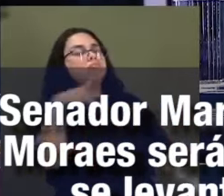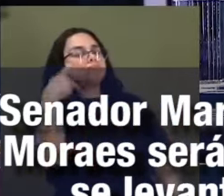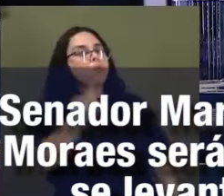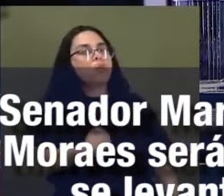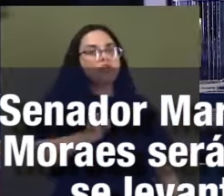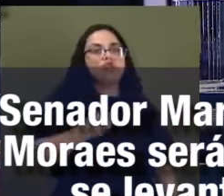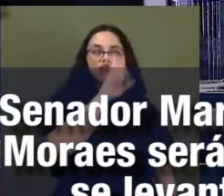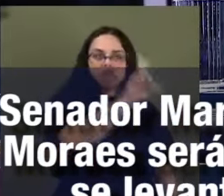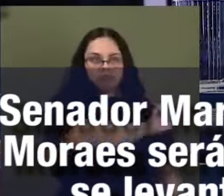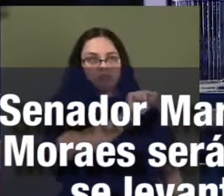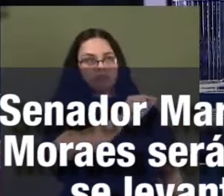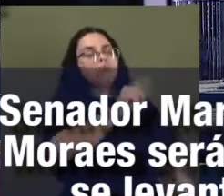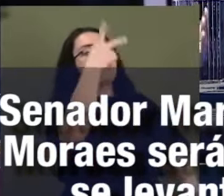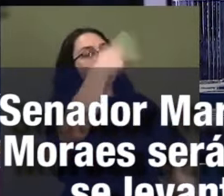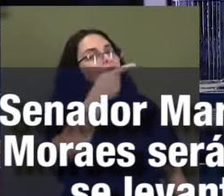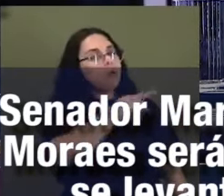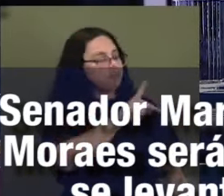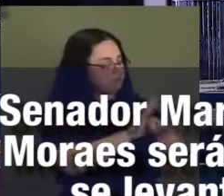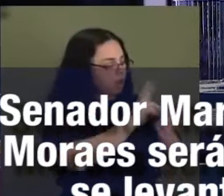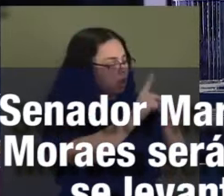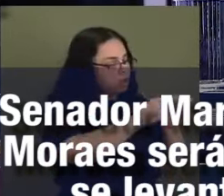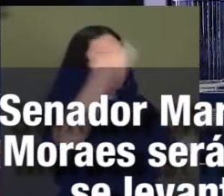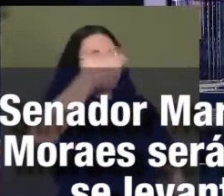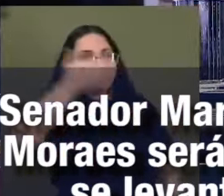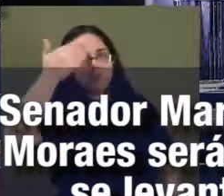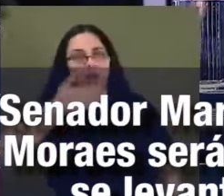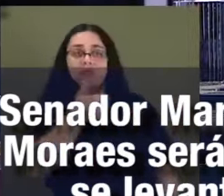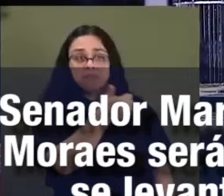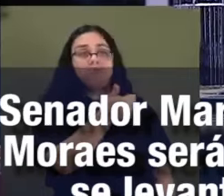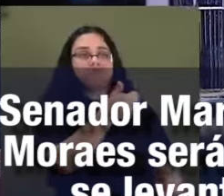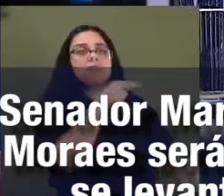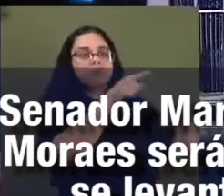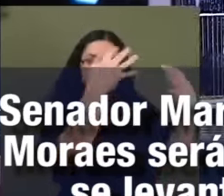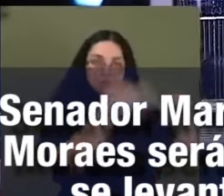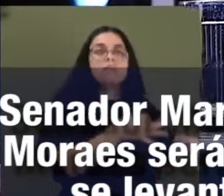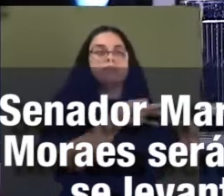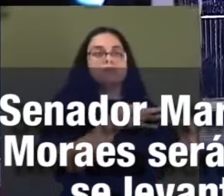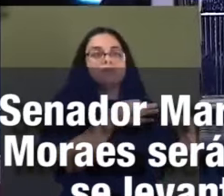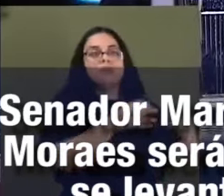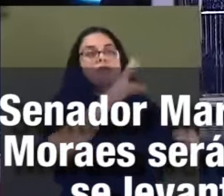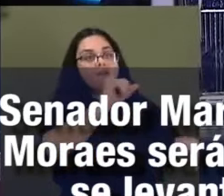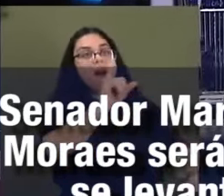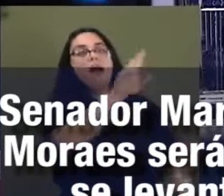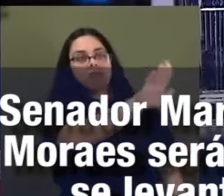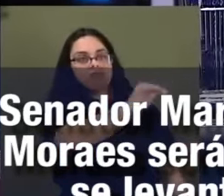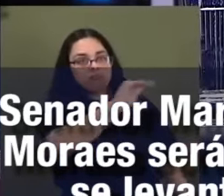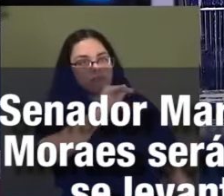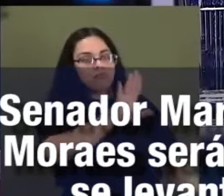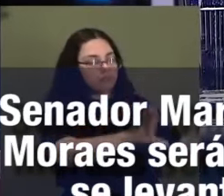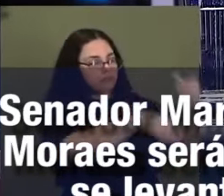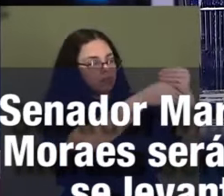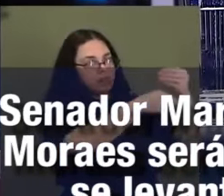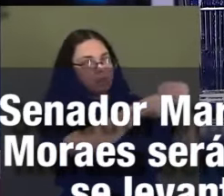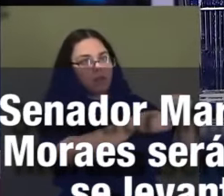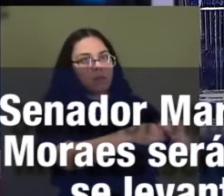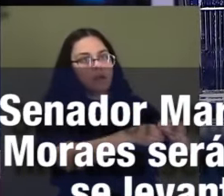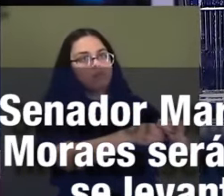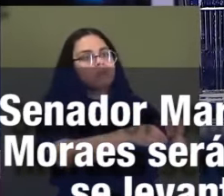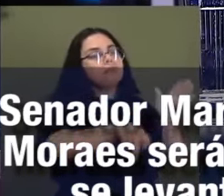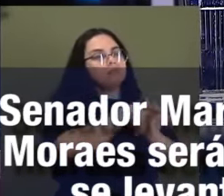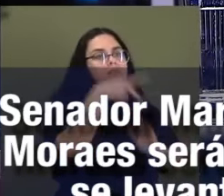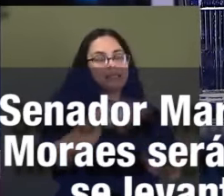fazê-lo, citando fatos, mostrando provas, obviamente, que consequentemente serão incluídos nos anais